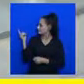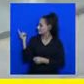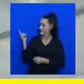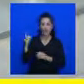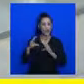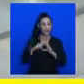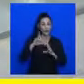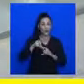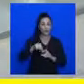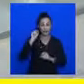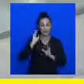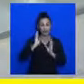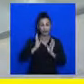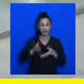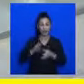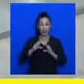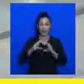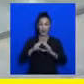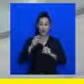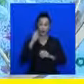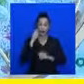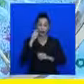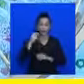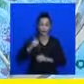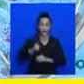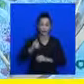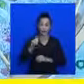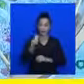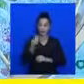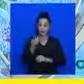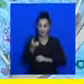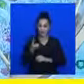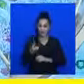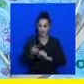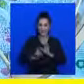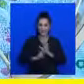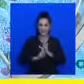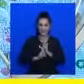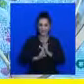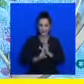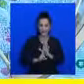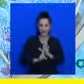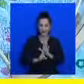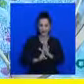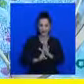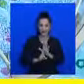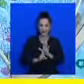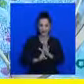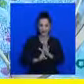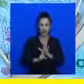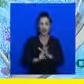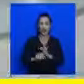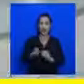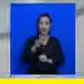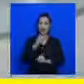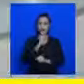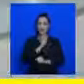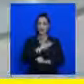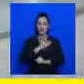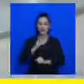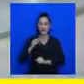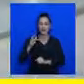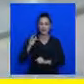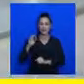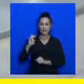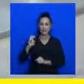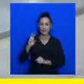sorteada. É a bola rosa número 36, que corresponde ao time